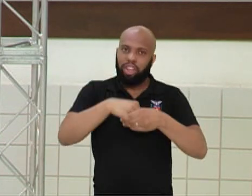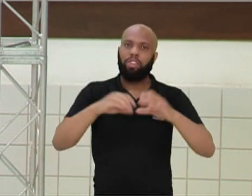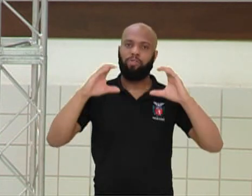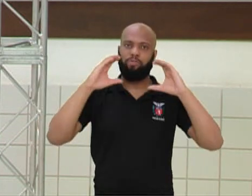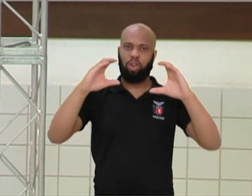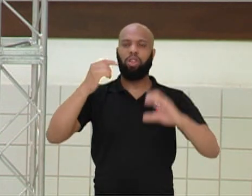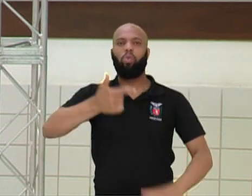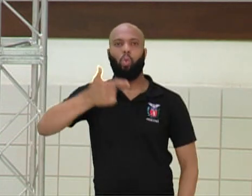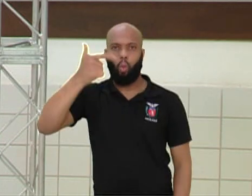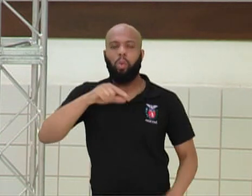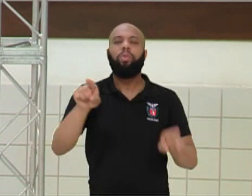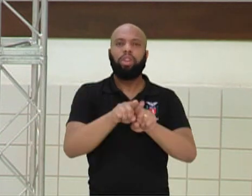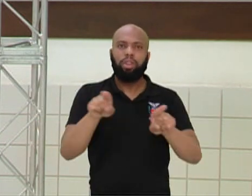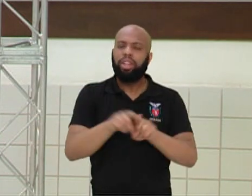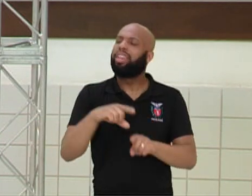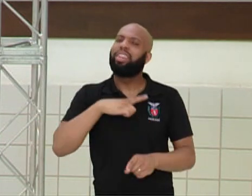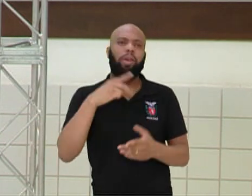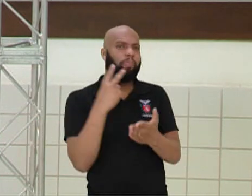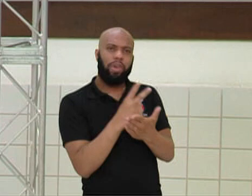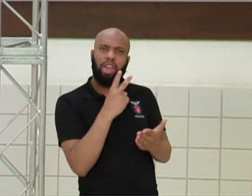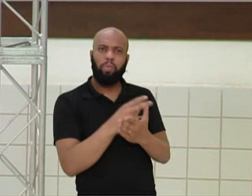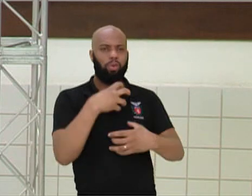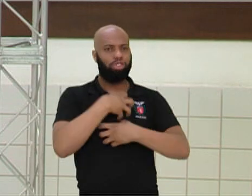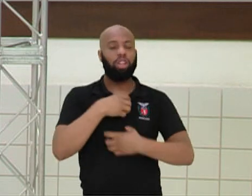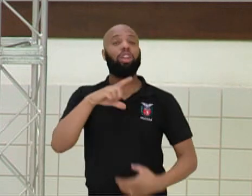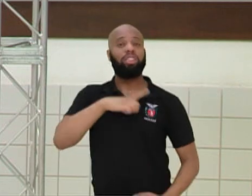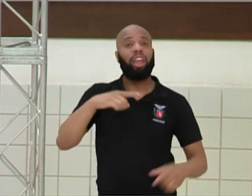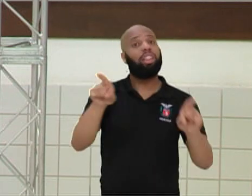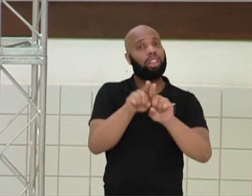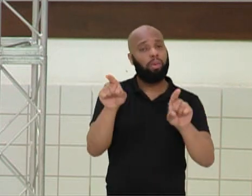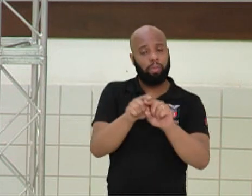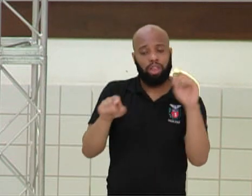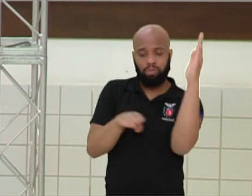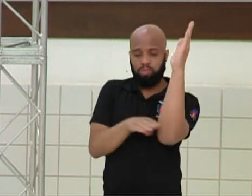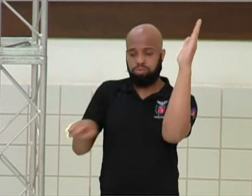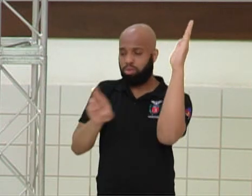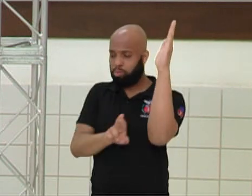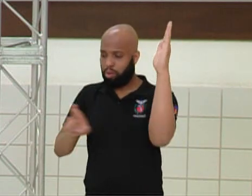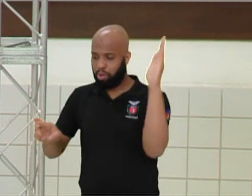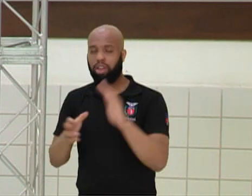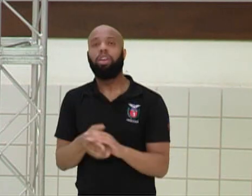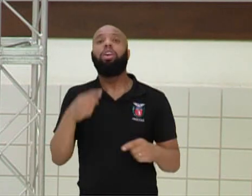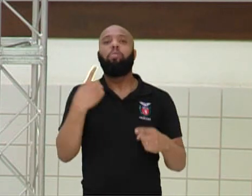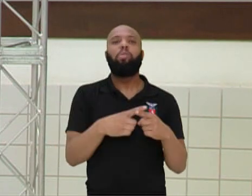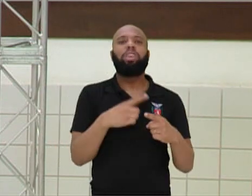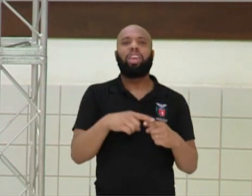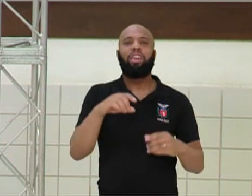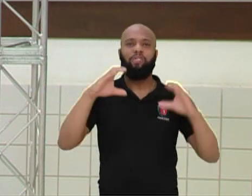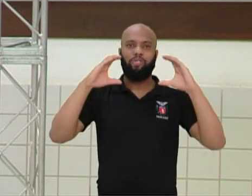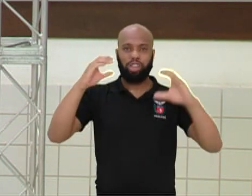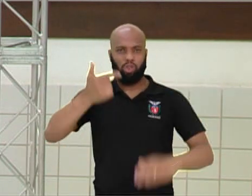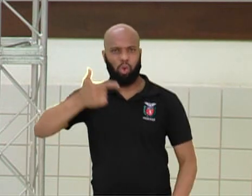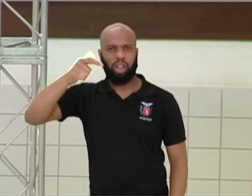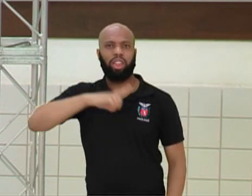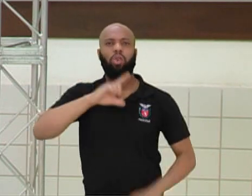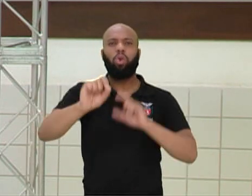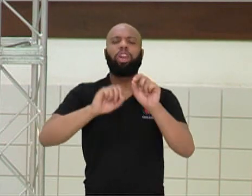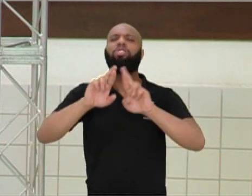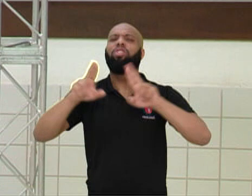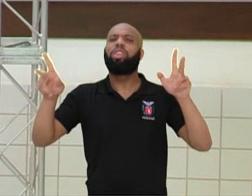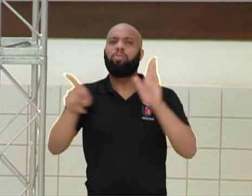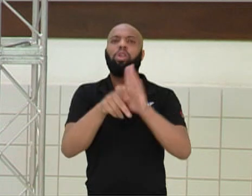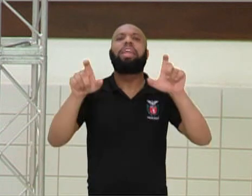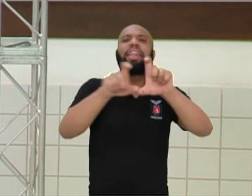da mesma forma. A função quadrática tem as suas raízes, ok? A função quadrática você tem a diferença, né? Eu acho que